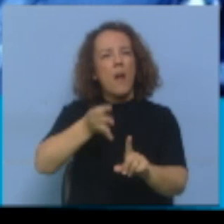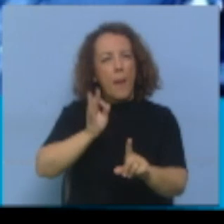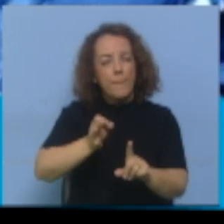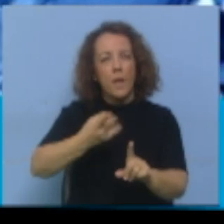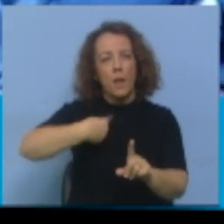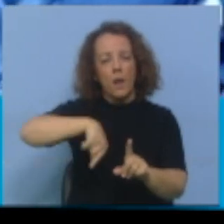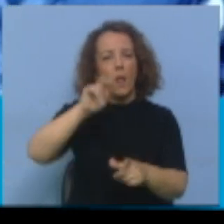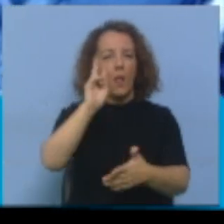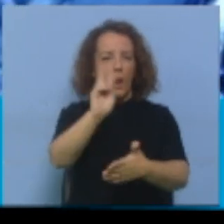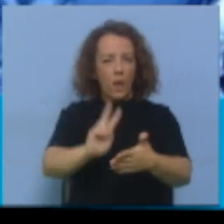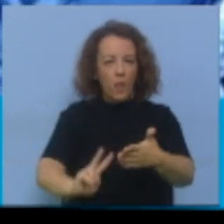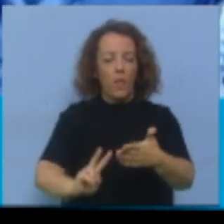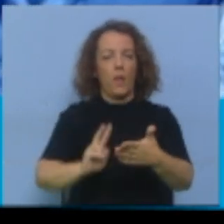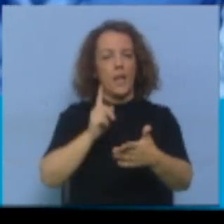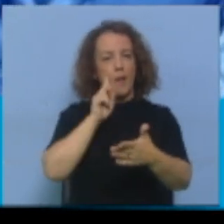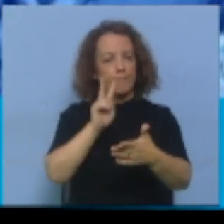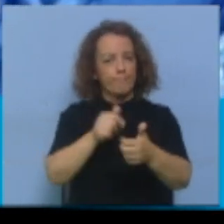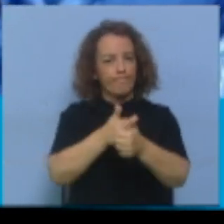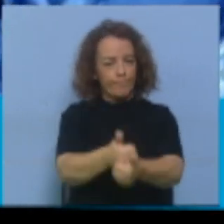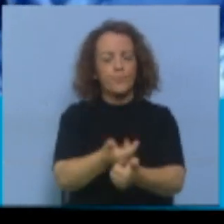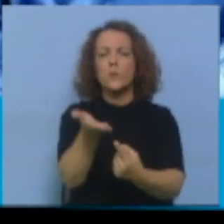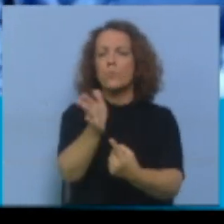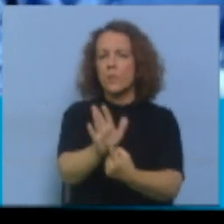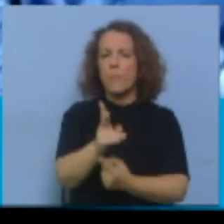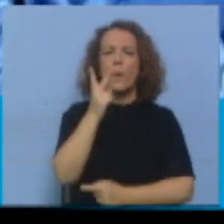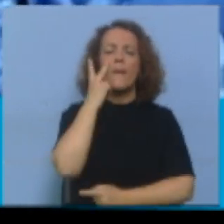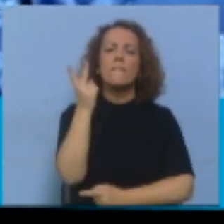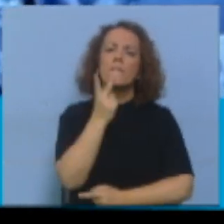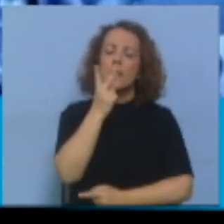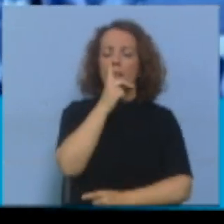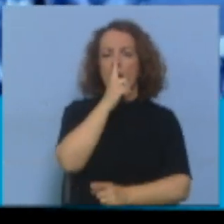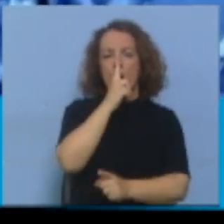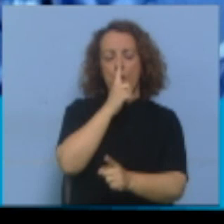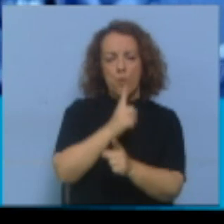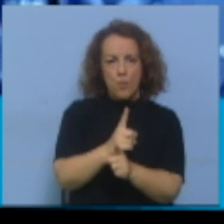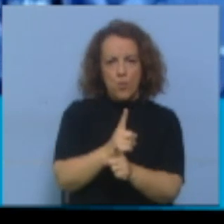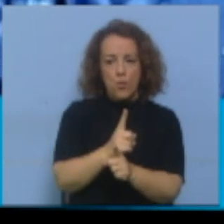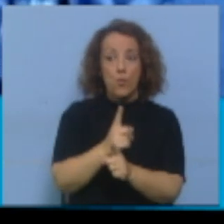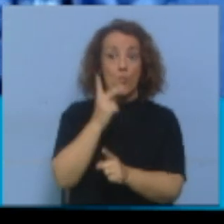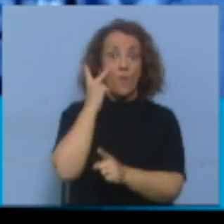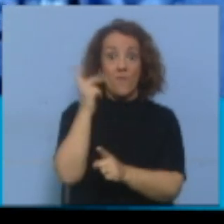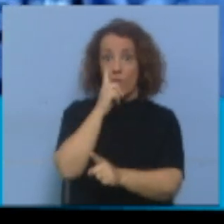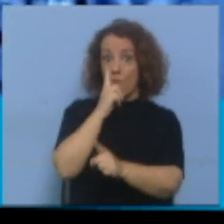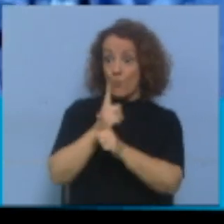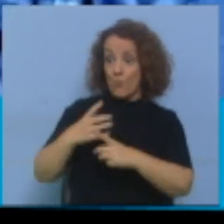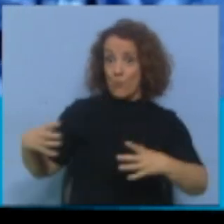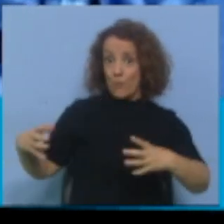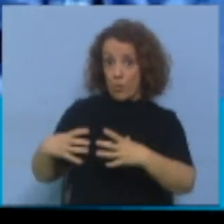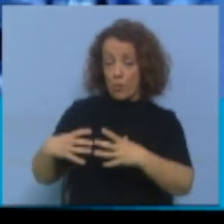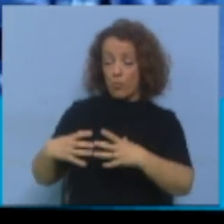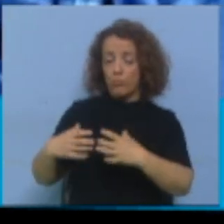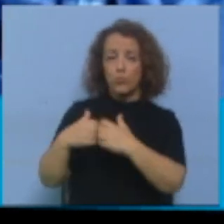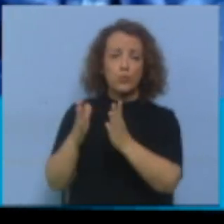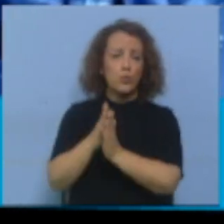e seguirmos. Por exemplo, a aposta na vida comum. E saber que na vida comum nós somos